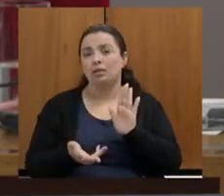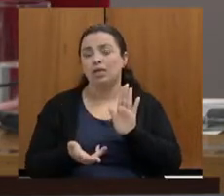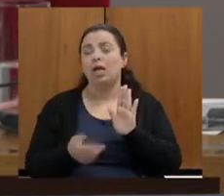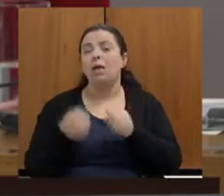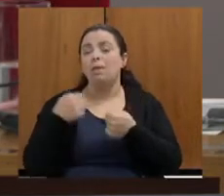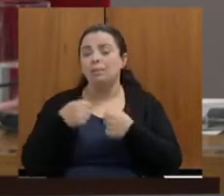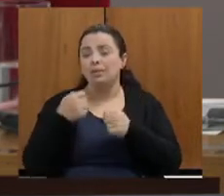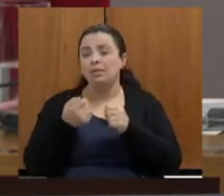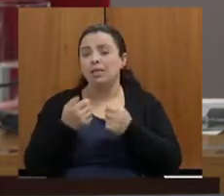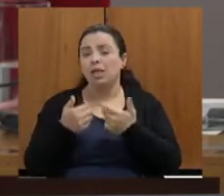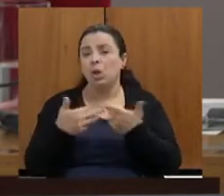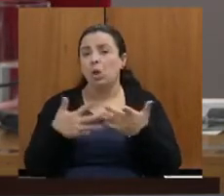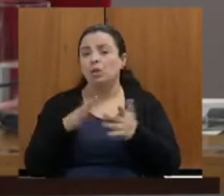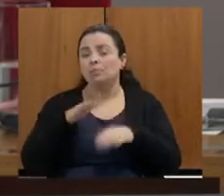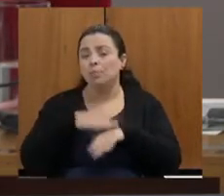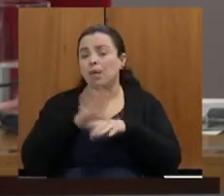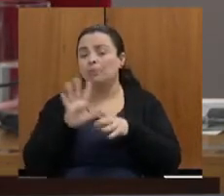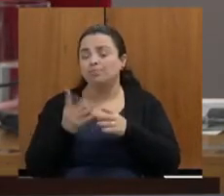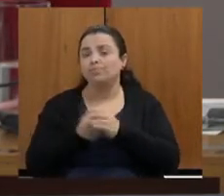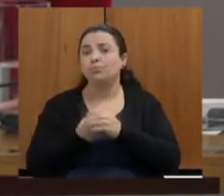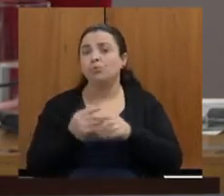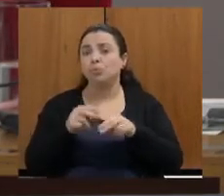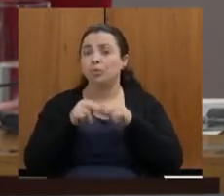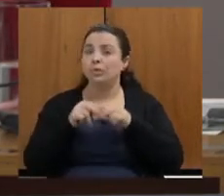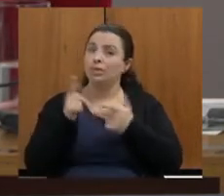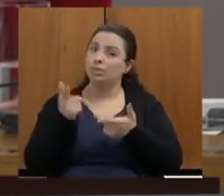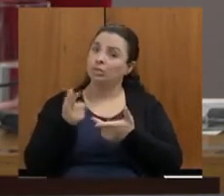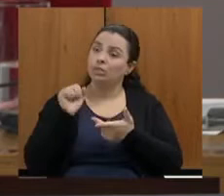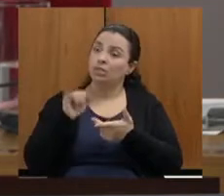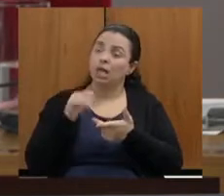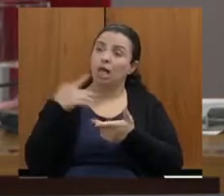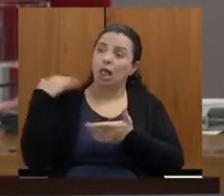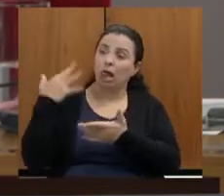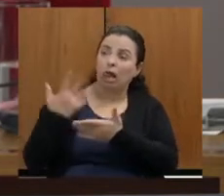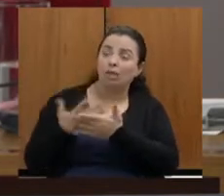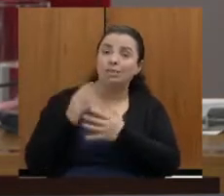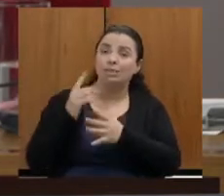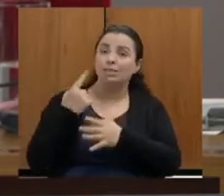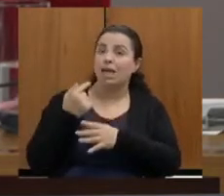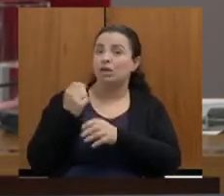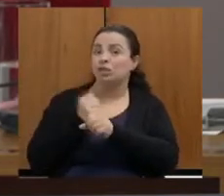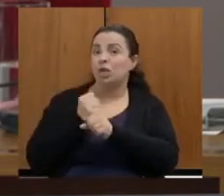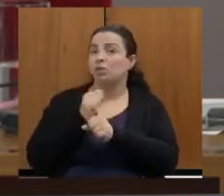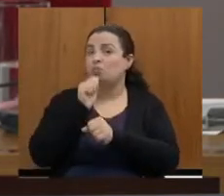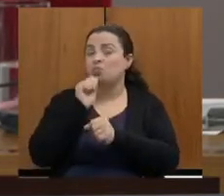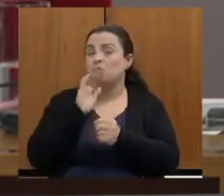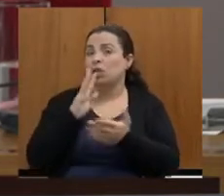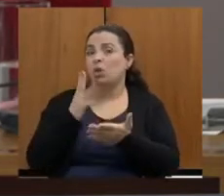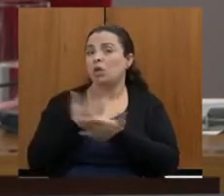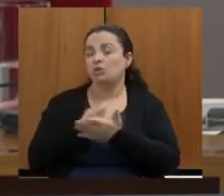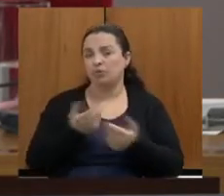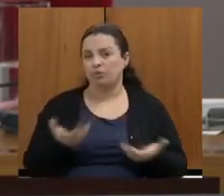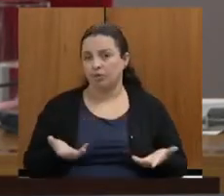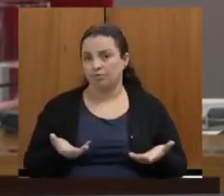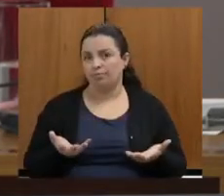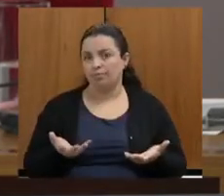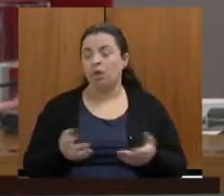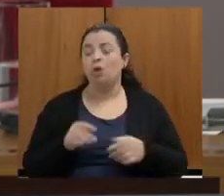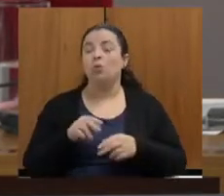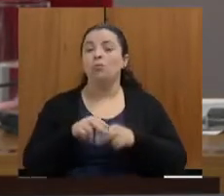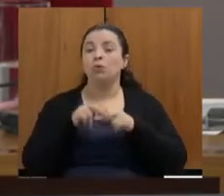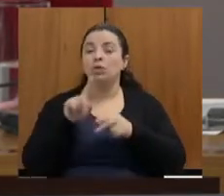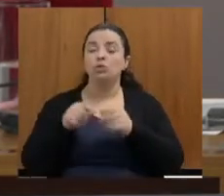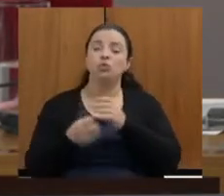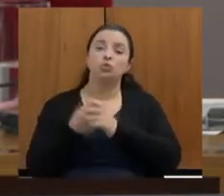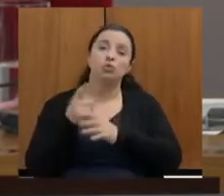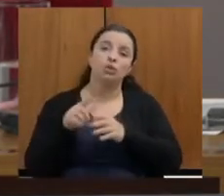anos e que não foram resolvidos aqueles pressupostos por isso nós fizemos essa comissão externa ela custou a